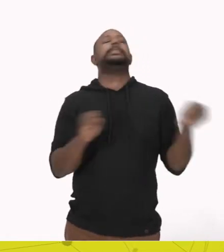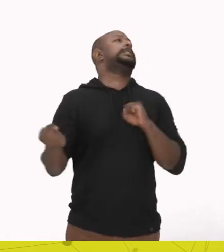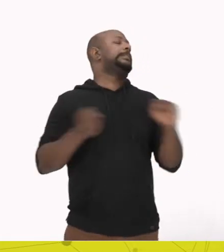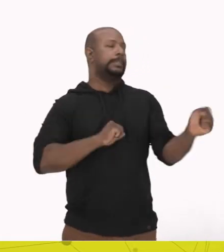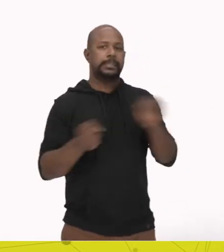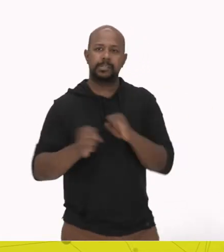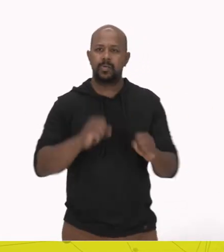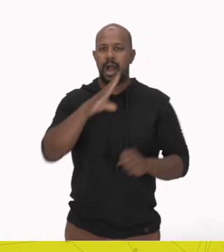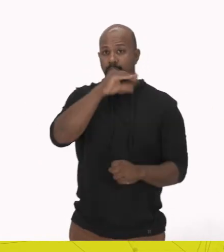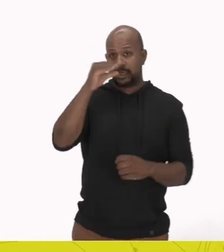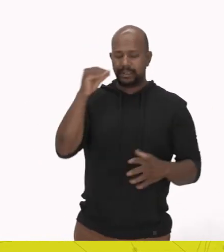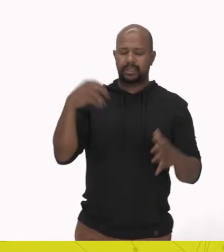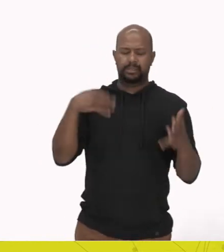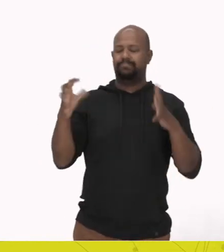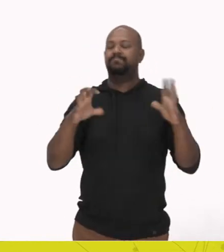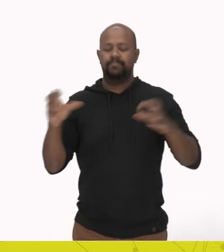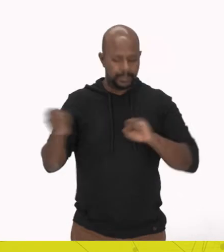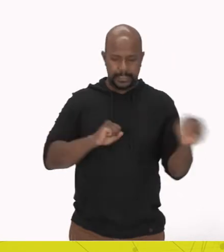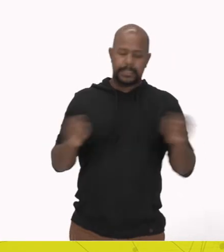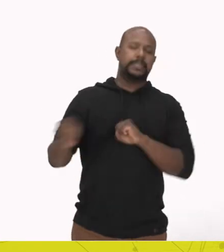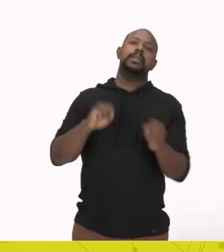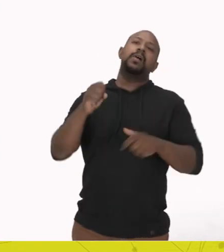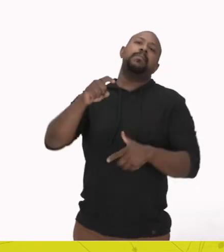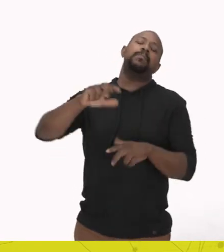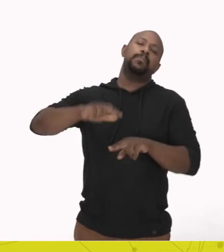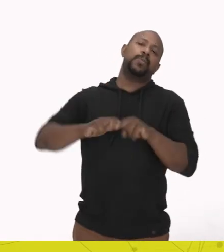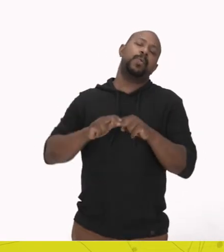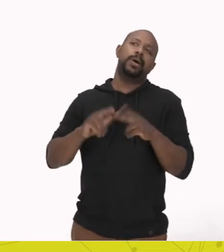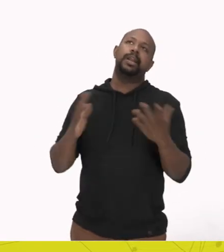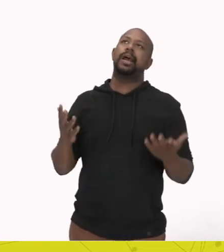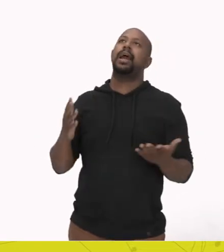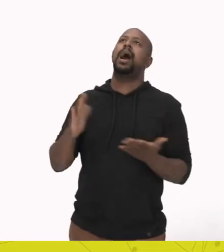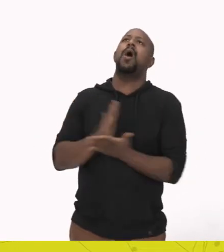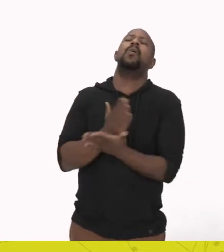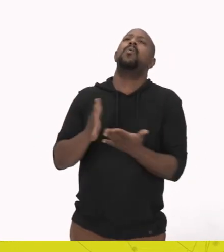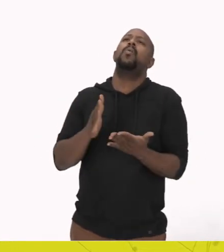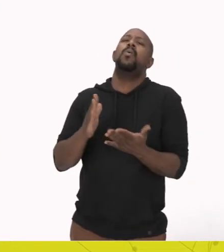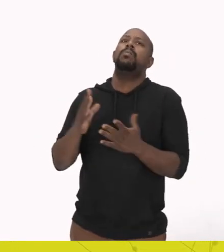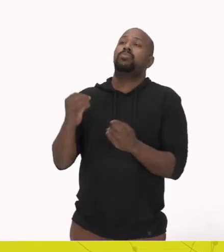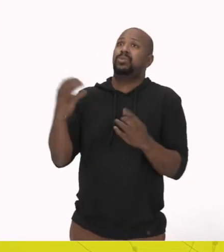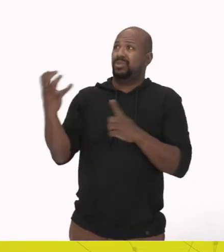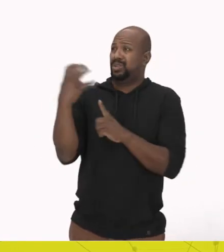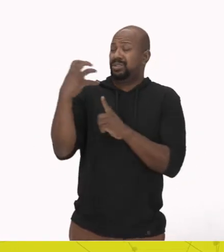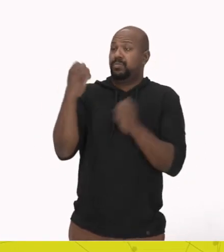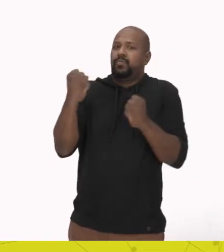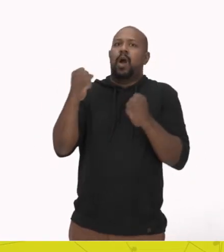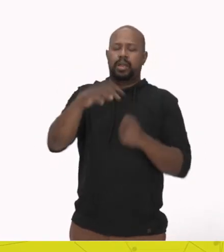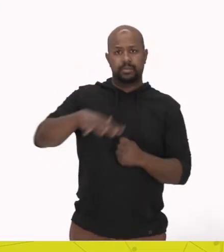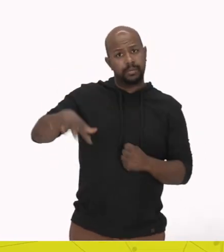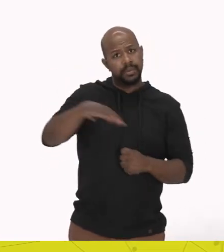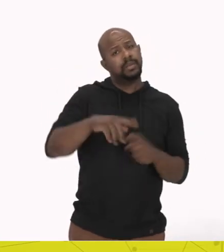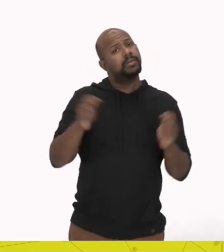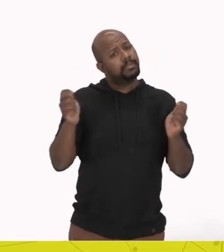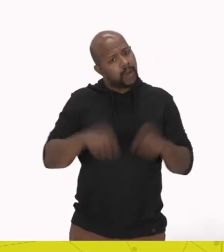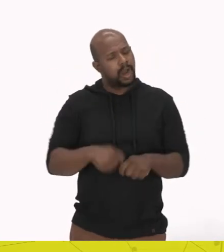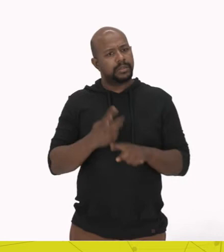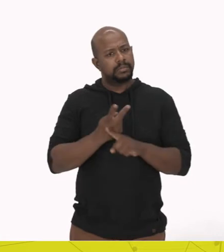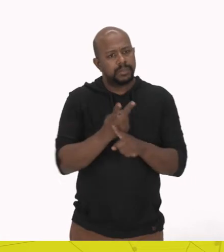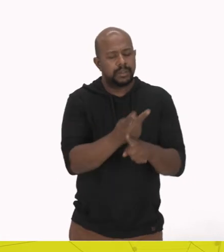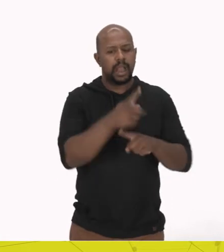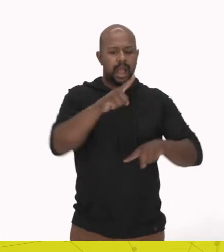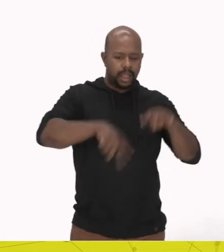entre em crise, um adolescente que se desorganize em virtude de algum superestímulo do ambiente